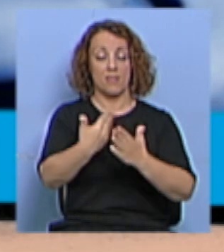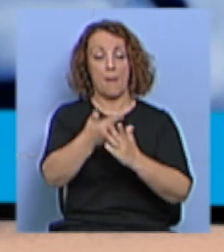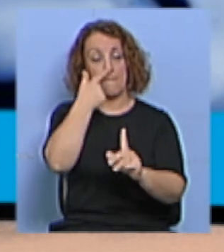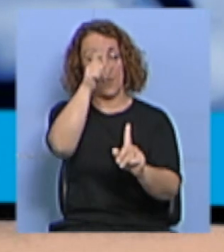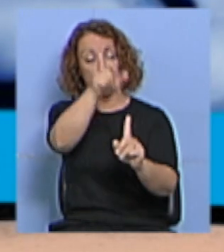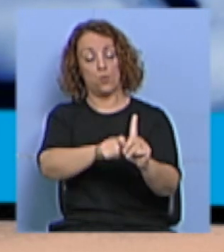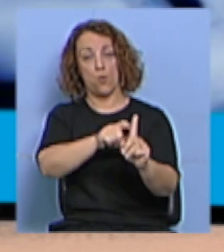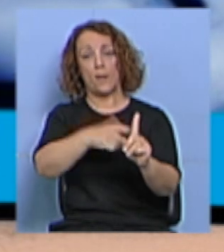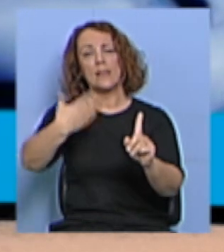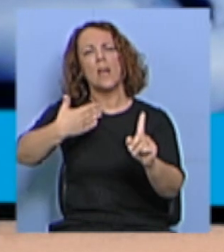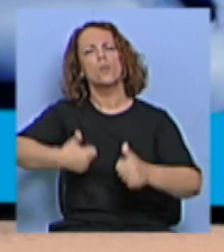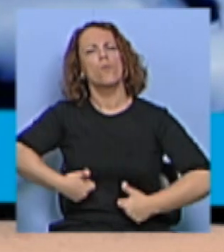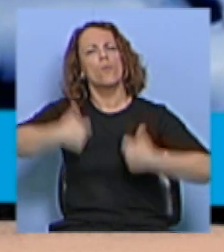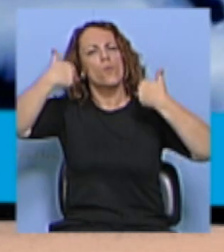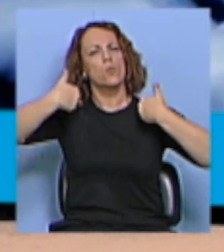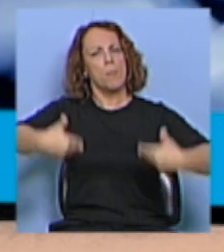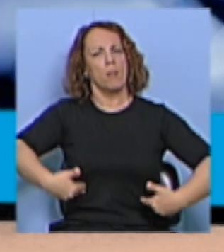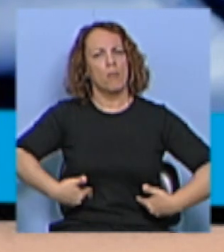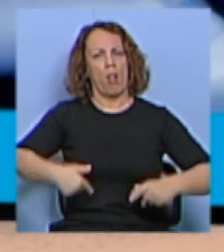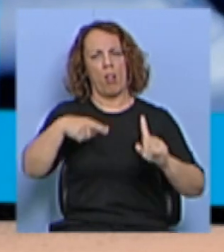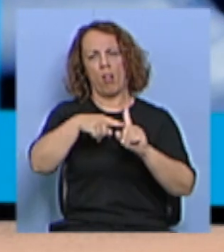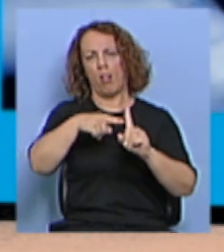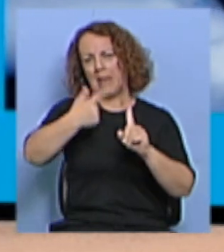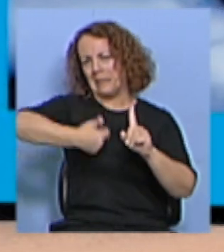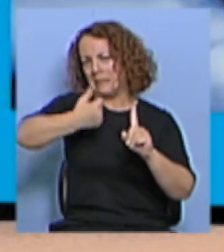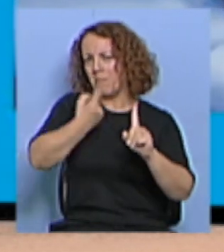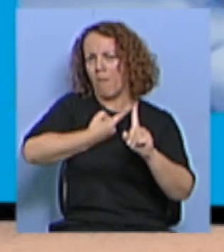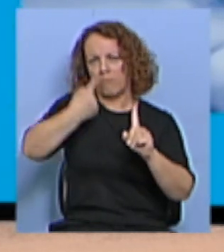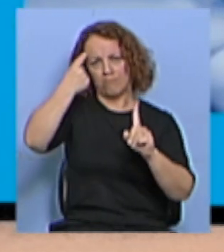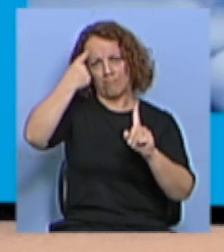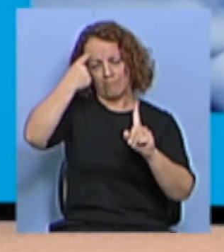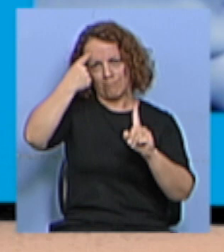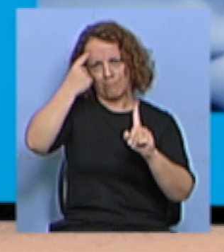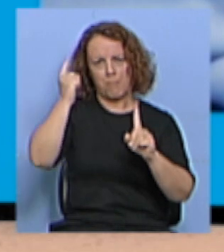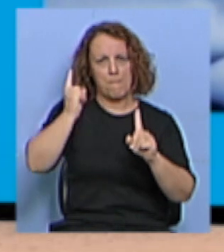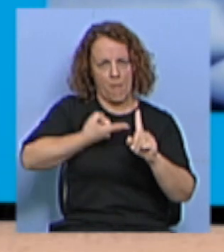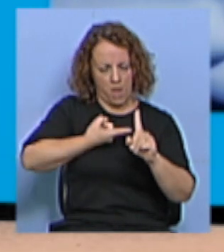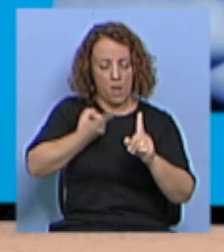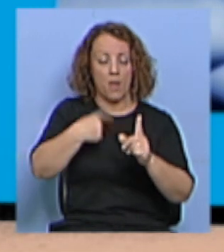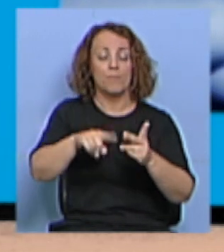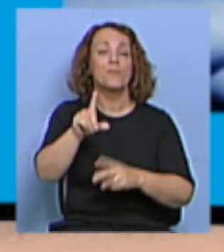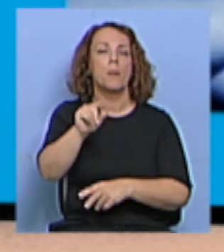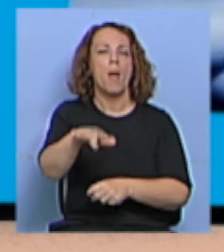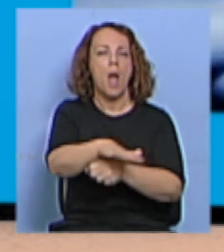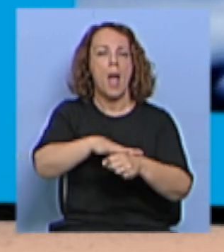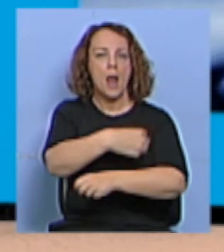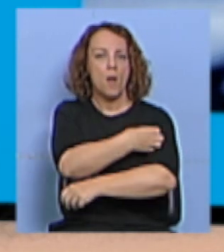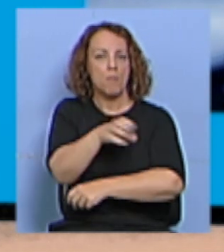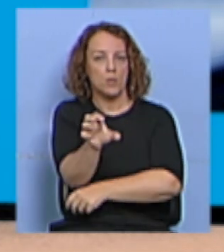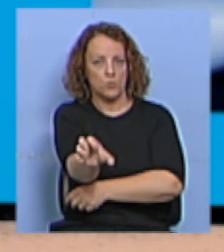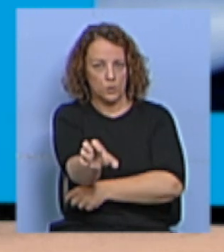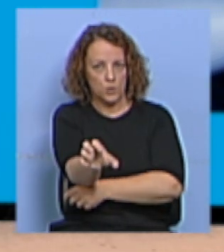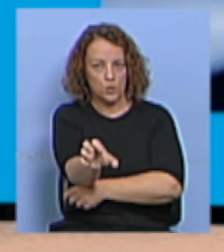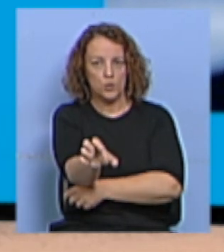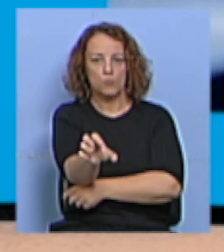humana são necessários, é preciso tê-los sempre presentes, e a área também do empreendedorismo,